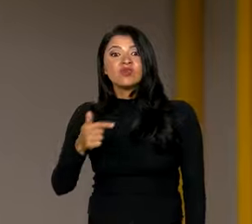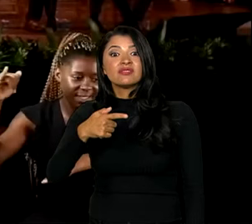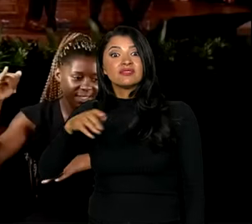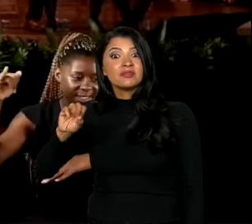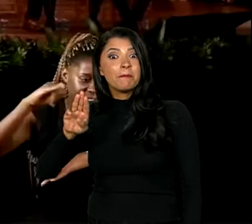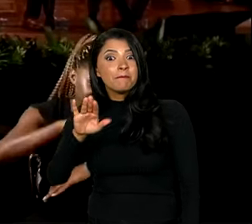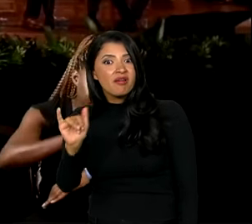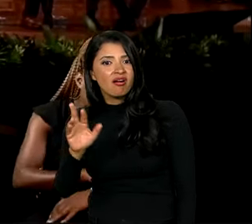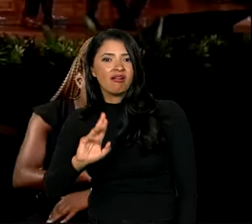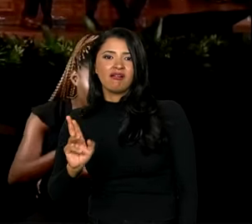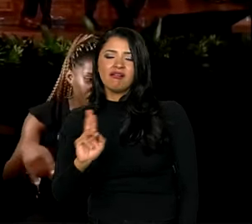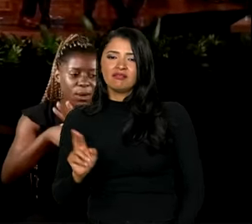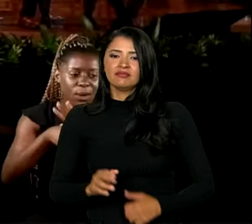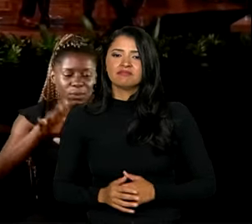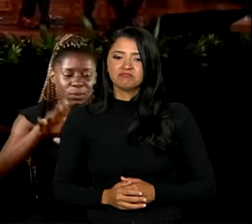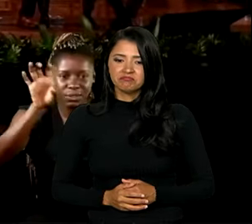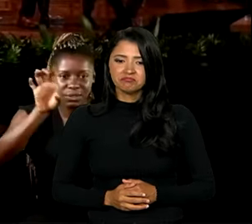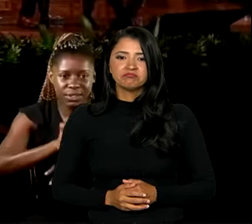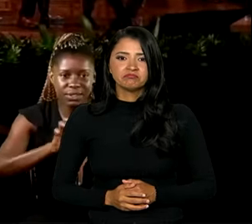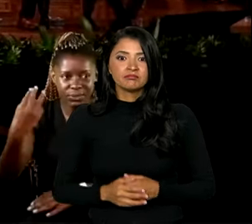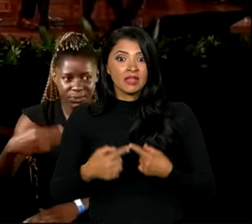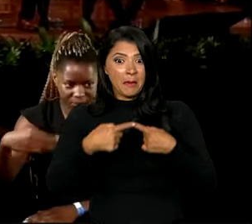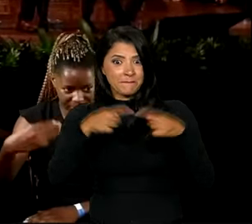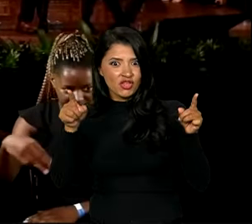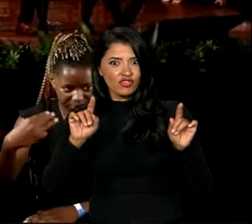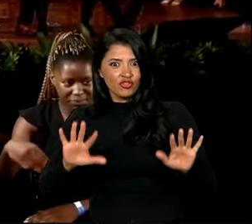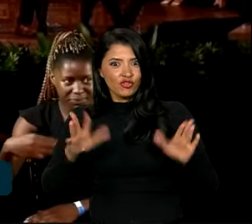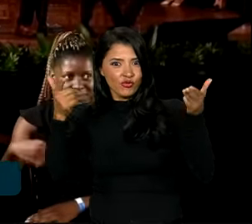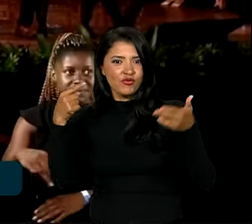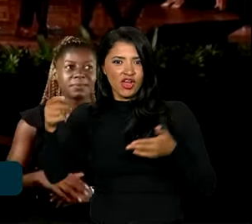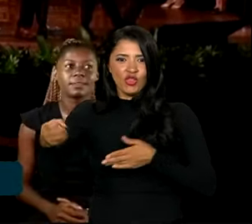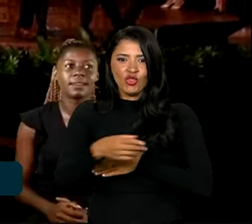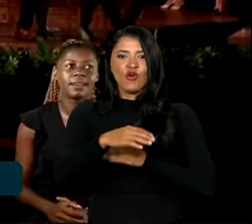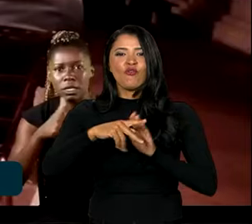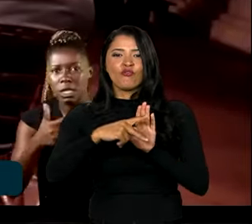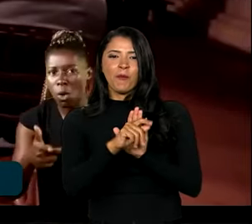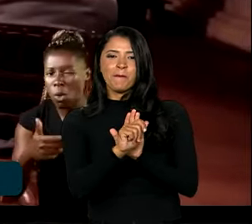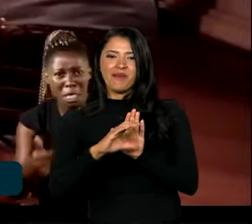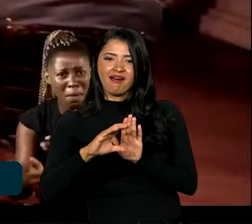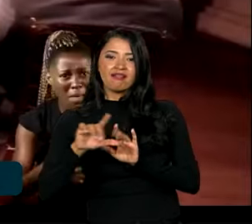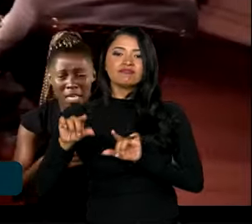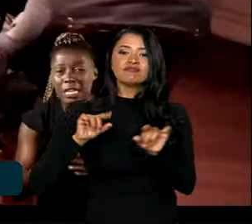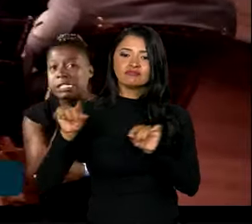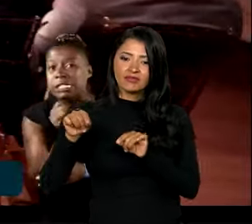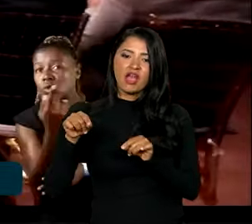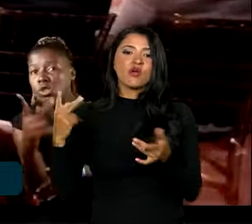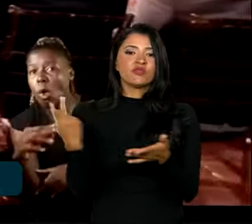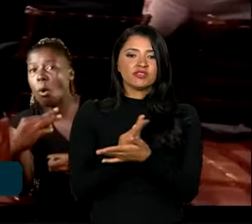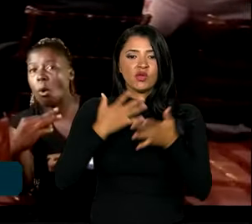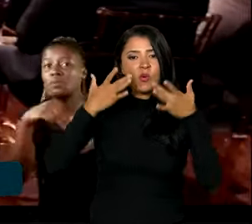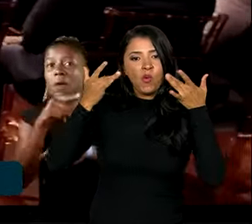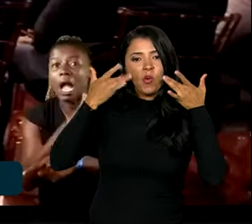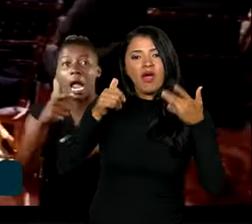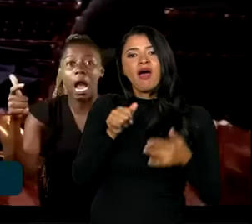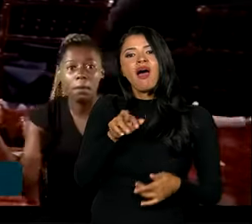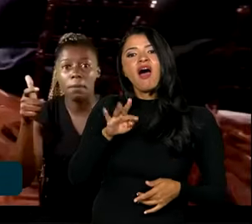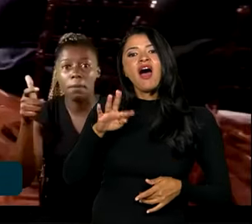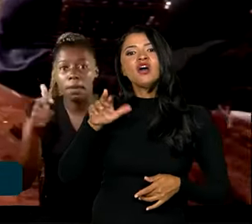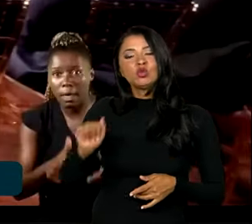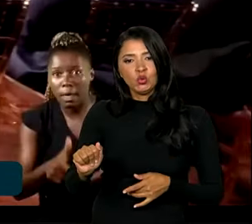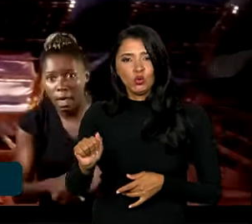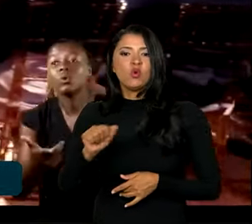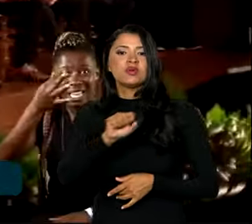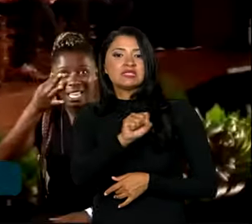reais. A cerimônia de lançamento do novo PAC Seleções foi no Teatro Artur Azevedo, em São Luís,